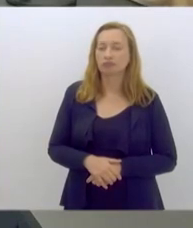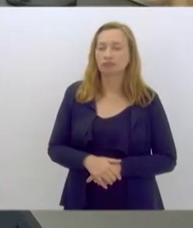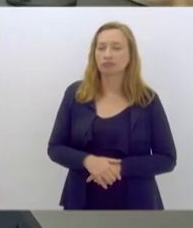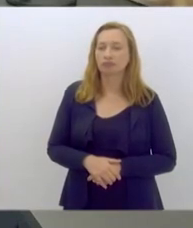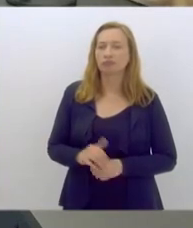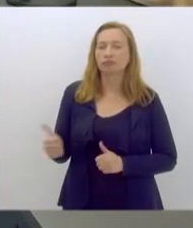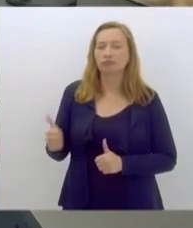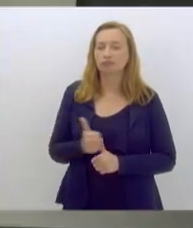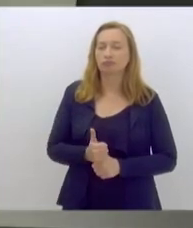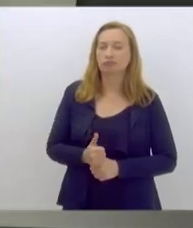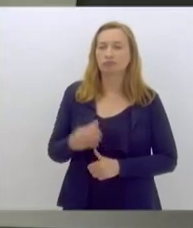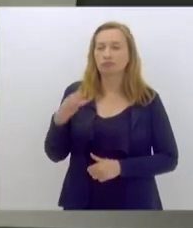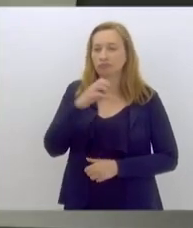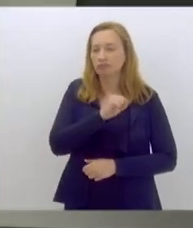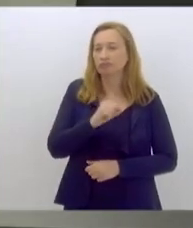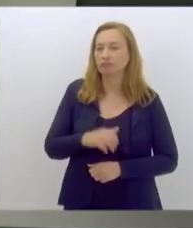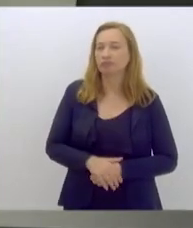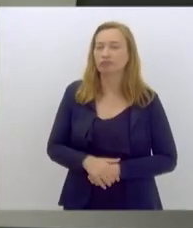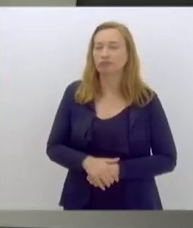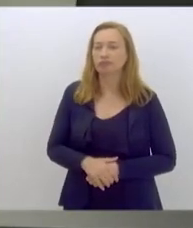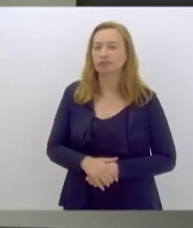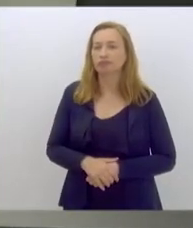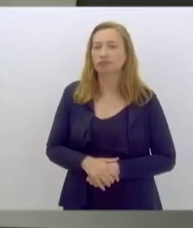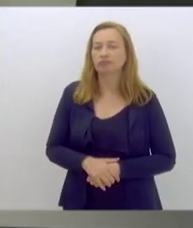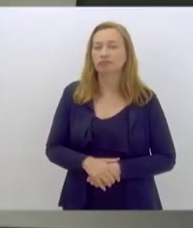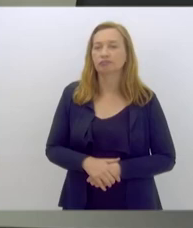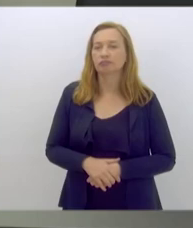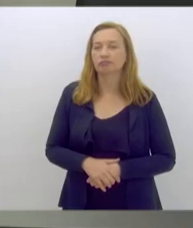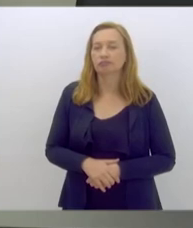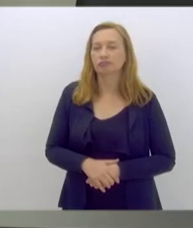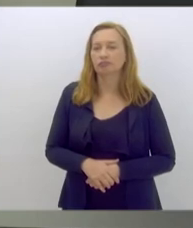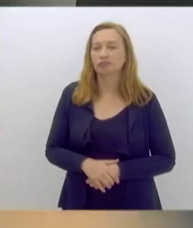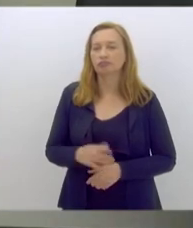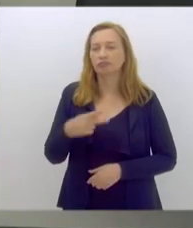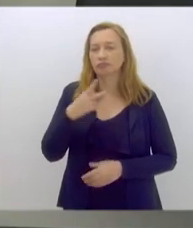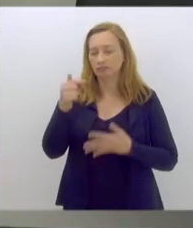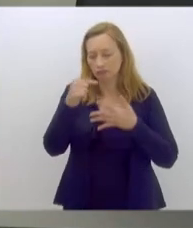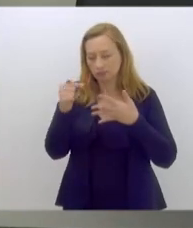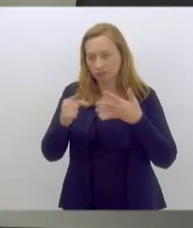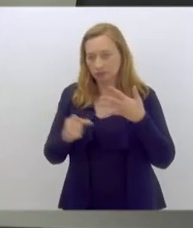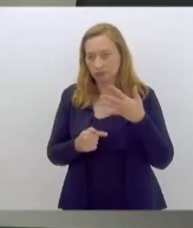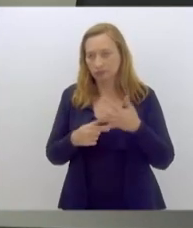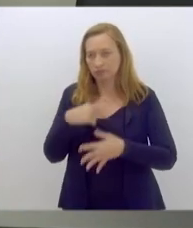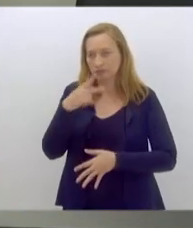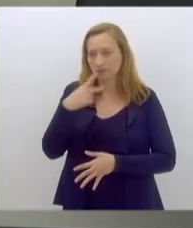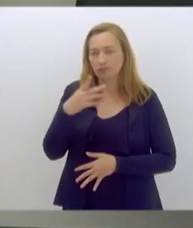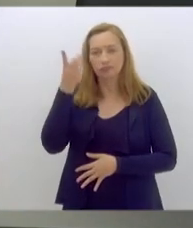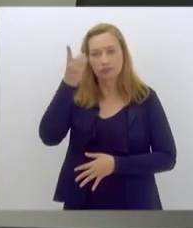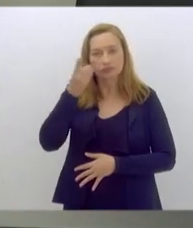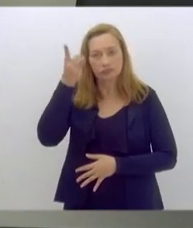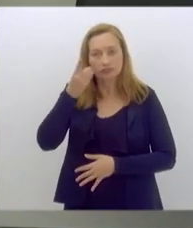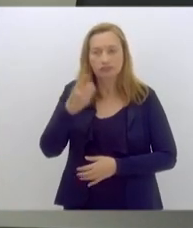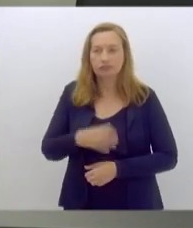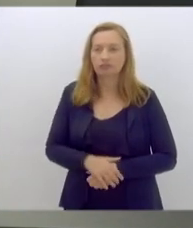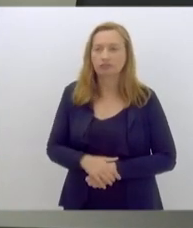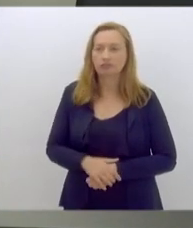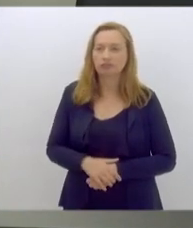pode então acho que falei comentei todos os pontos que foram levantados Deputados